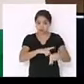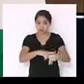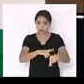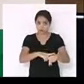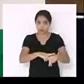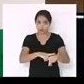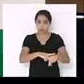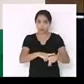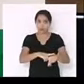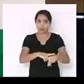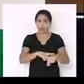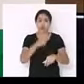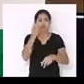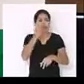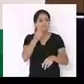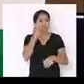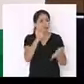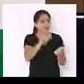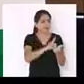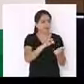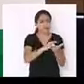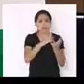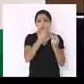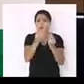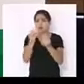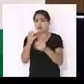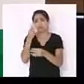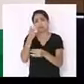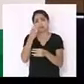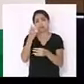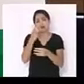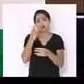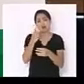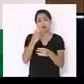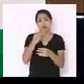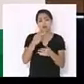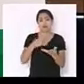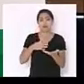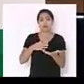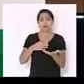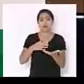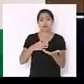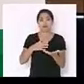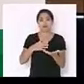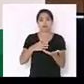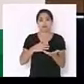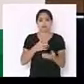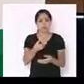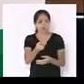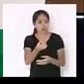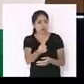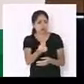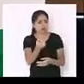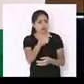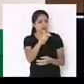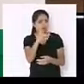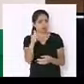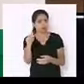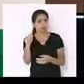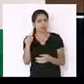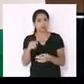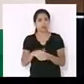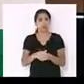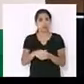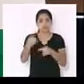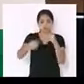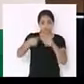eu tenho tanta verdade para dizer que eu não gostaria, deputada, não me aparte, eu não sou covarde. Eu gostaria de debater com o marido